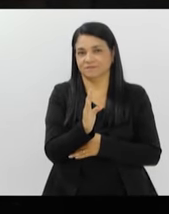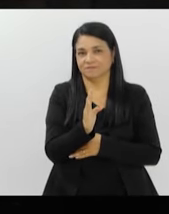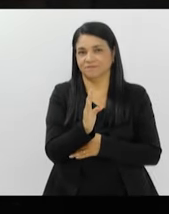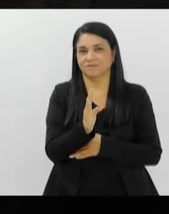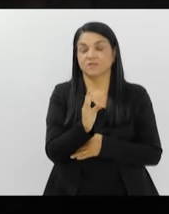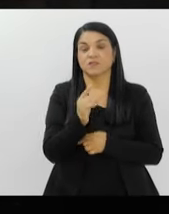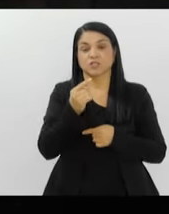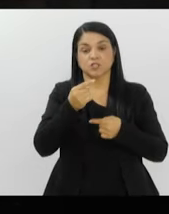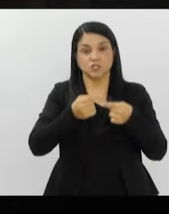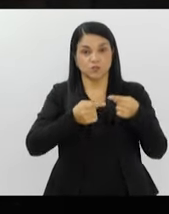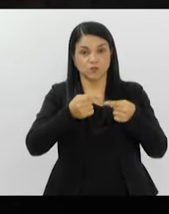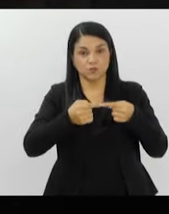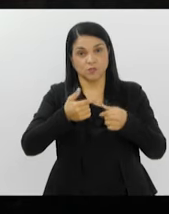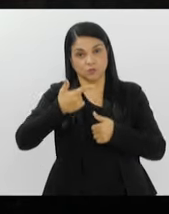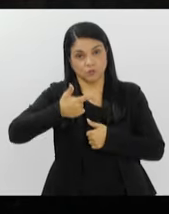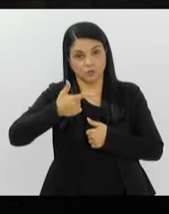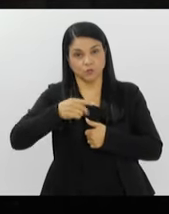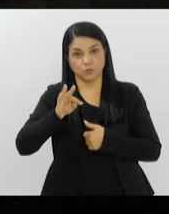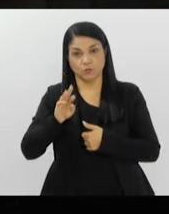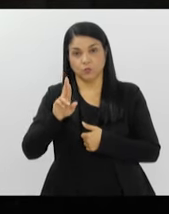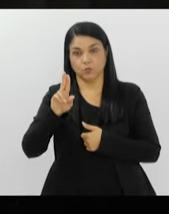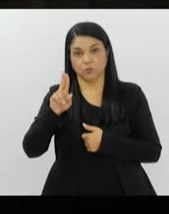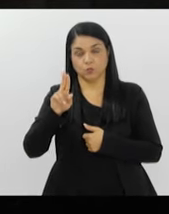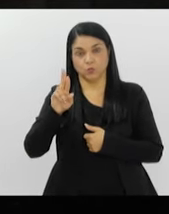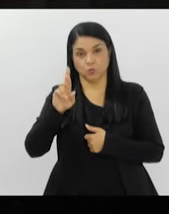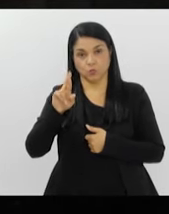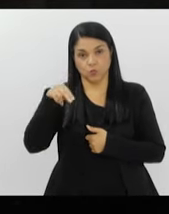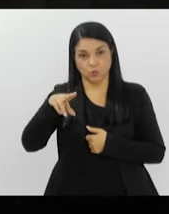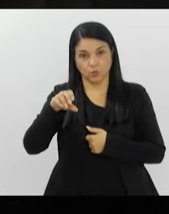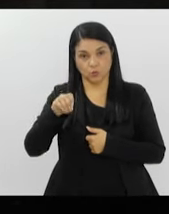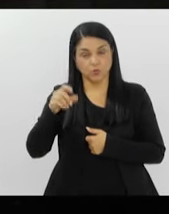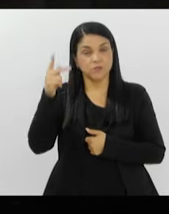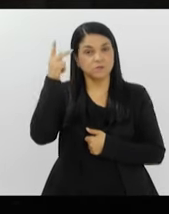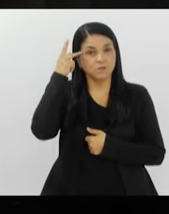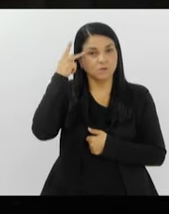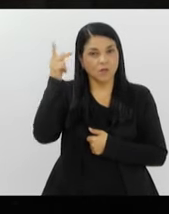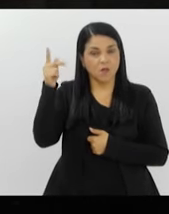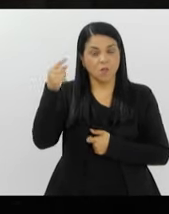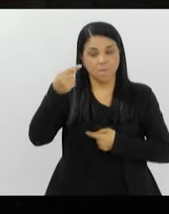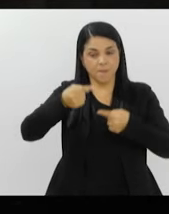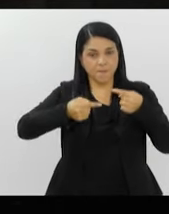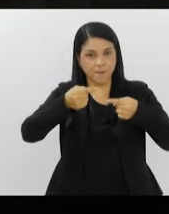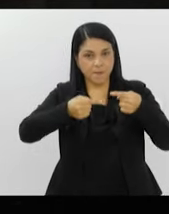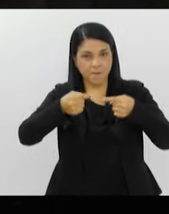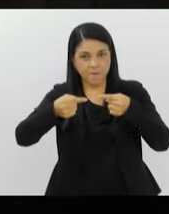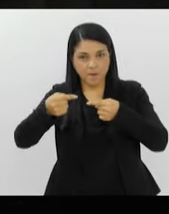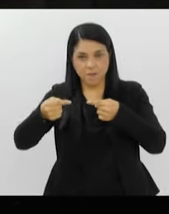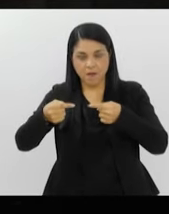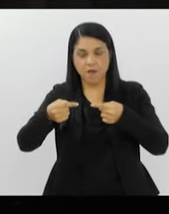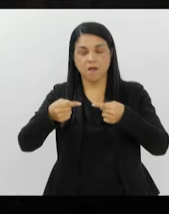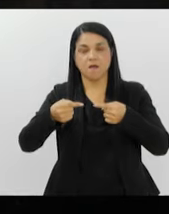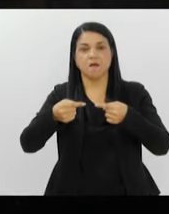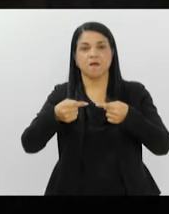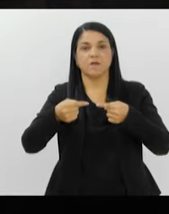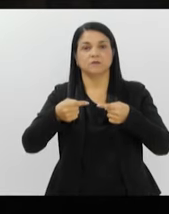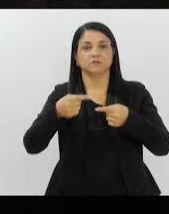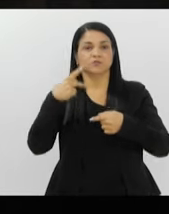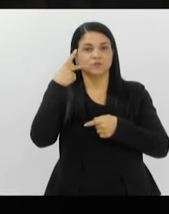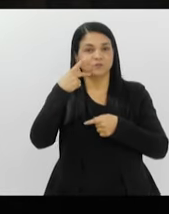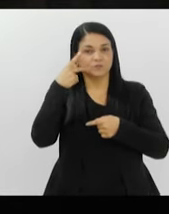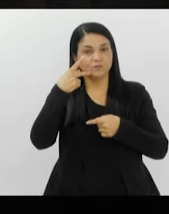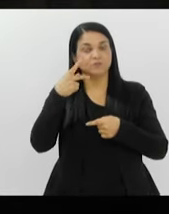segundo turno em São Paulo como tomou conta do debate lá também uma outra